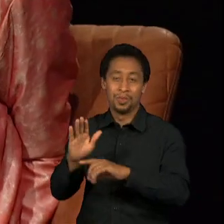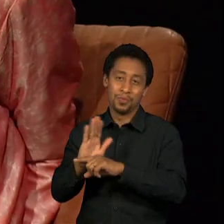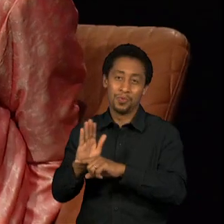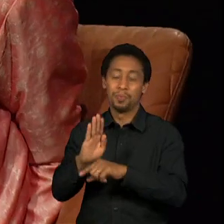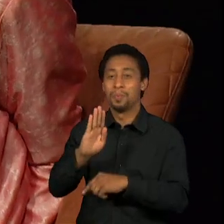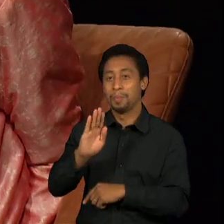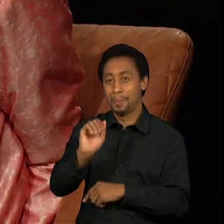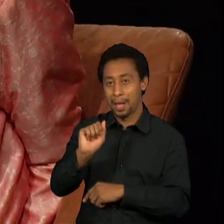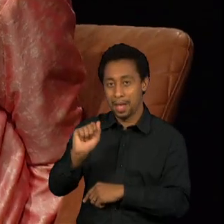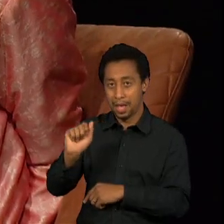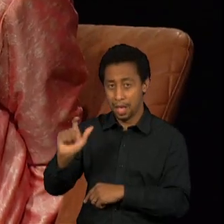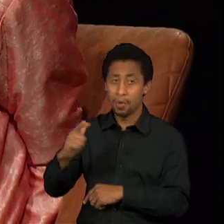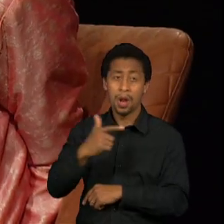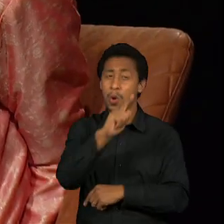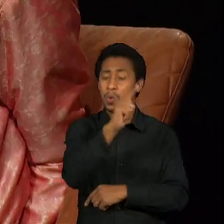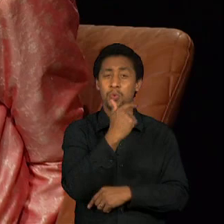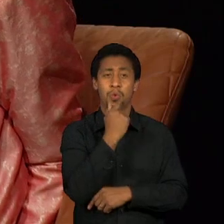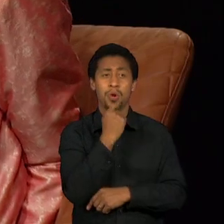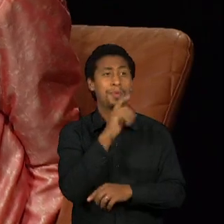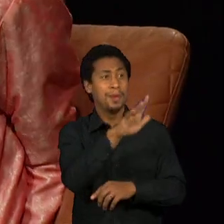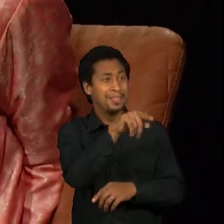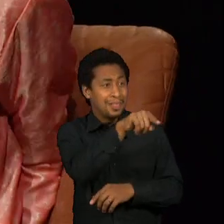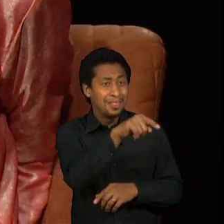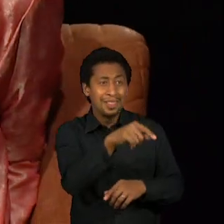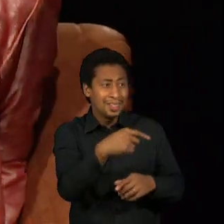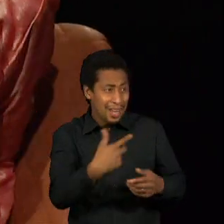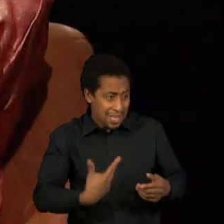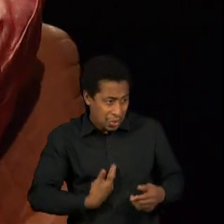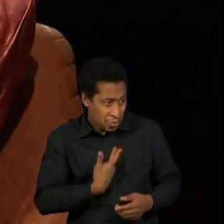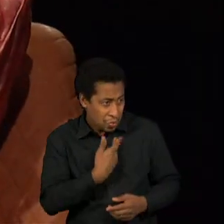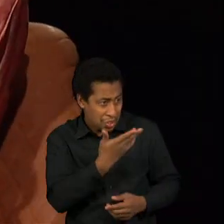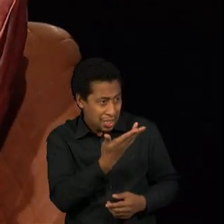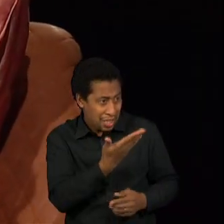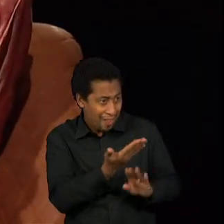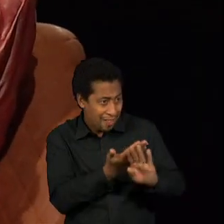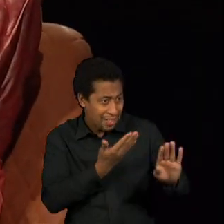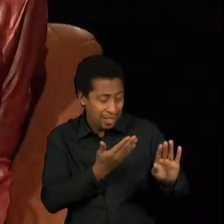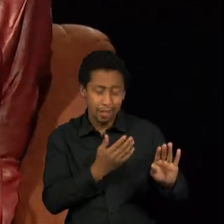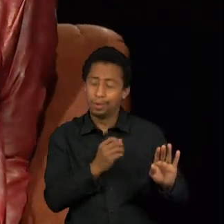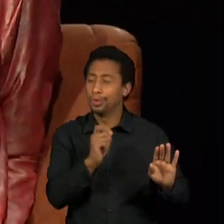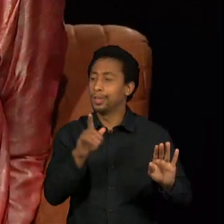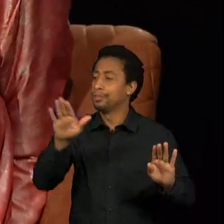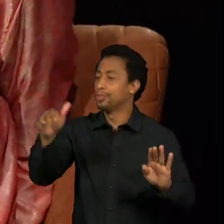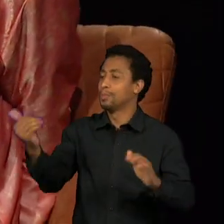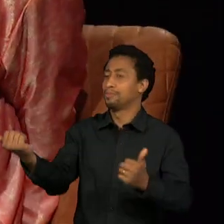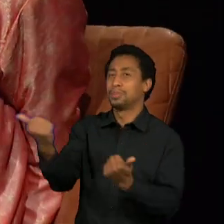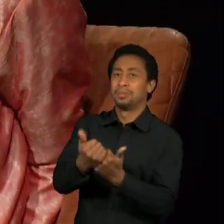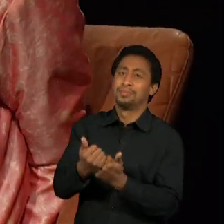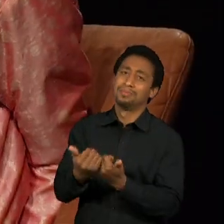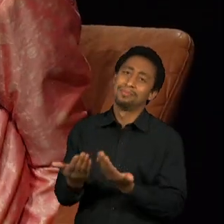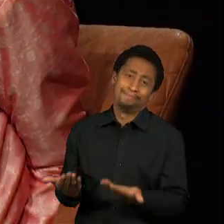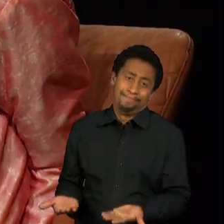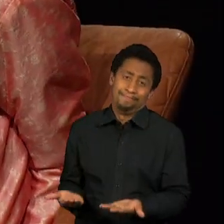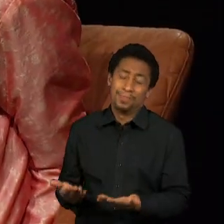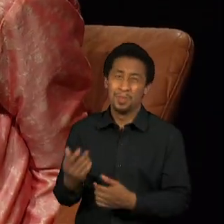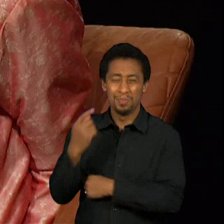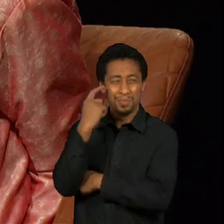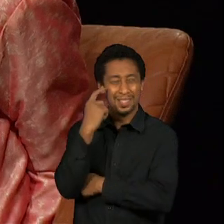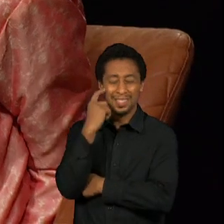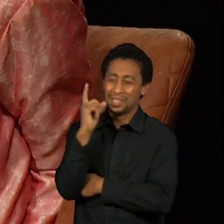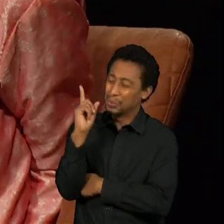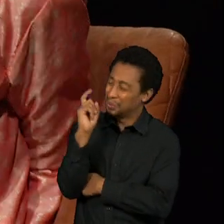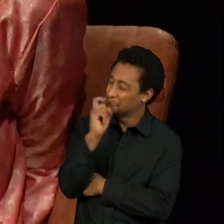pequena, e indicou o Careca. Eu digo, ninguém vai conseguir substituir o Arrigo, né, que eu já tinha trabalhado com ele, né, e nem